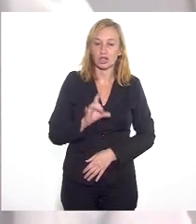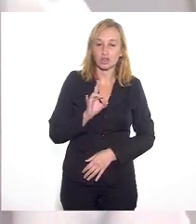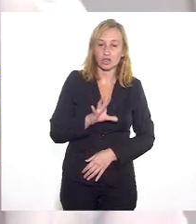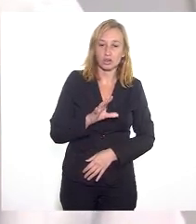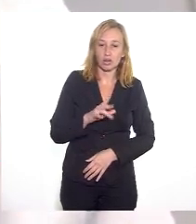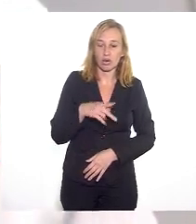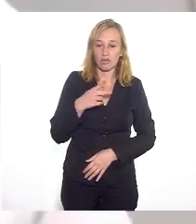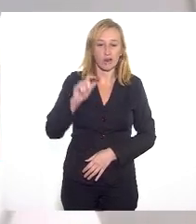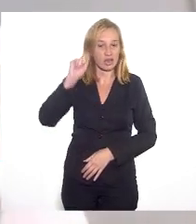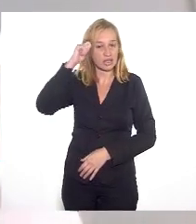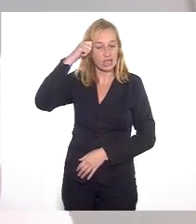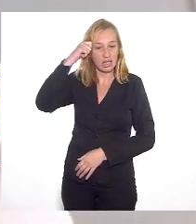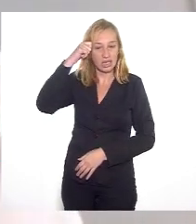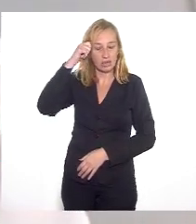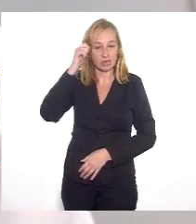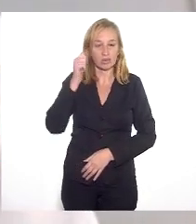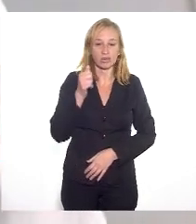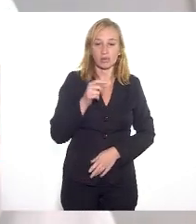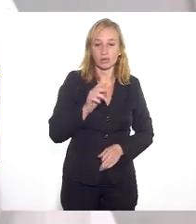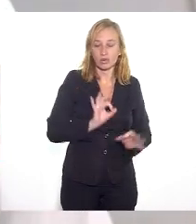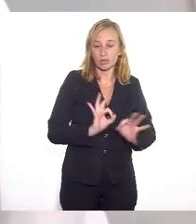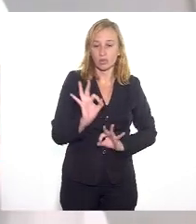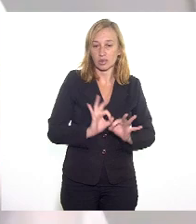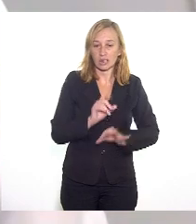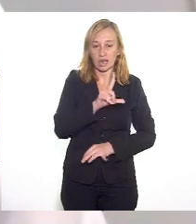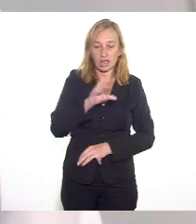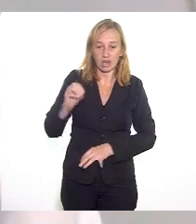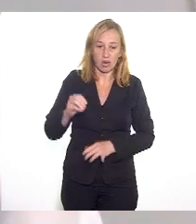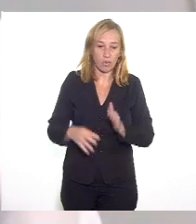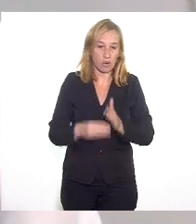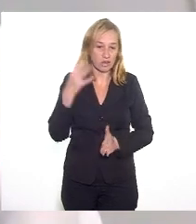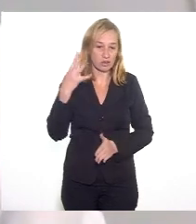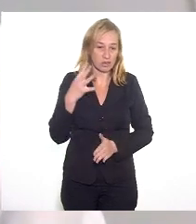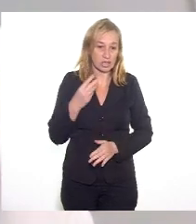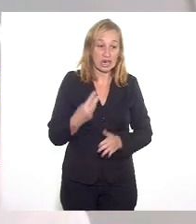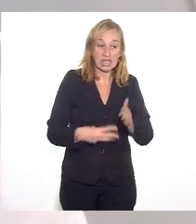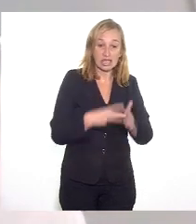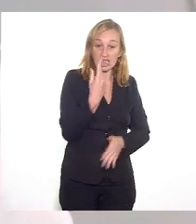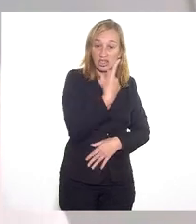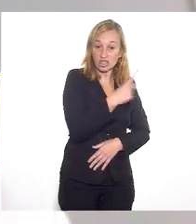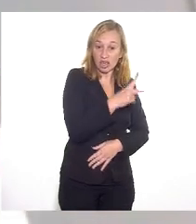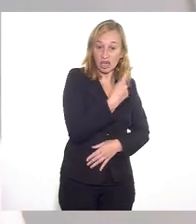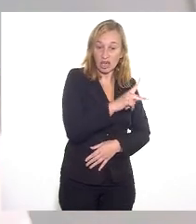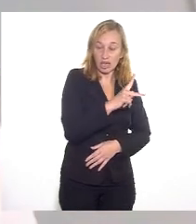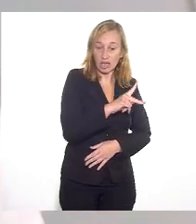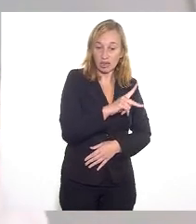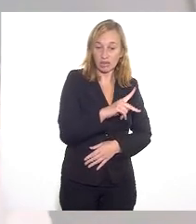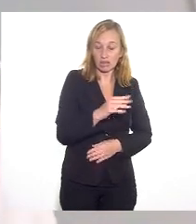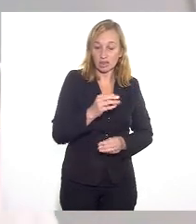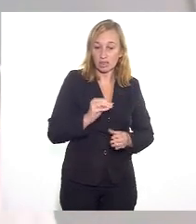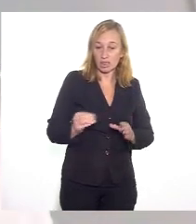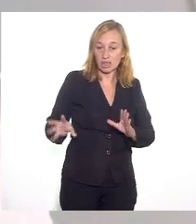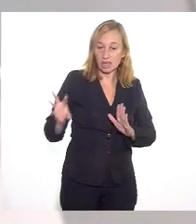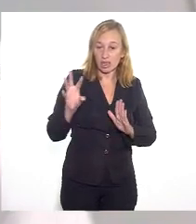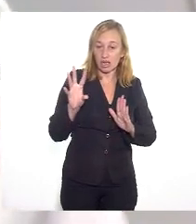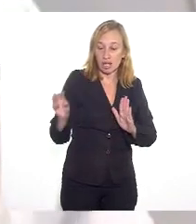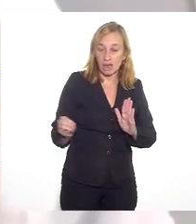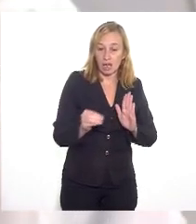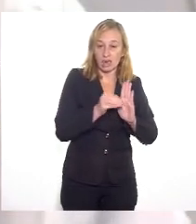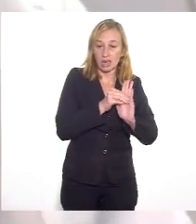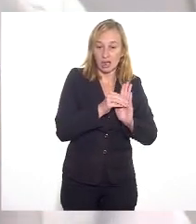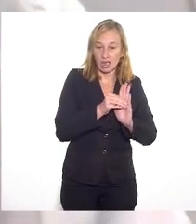negra no plano da LDO 4 vezes, né? E considerando que 3 delas foram a partir de acréscimos de